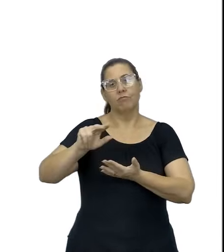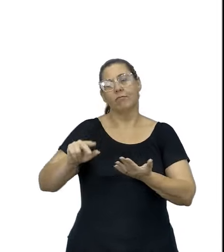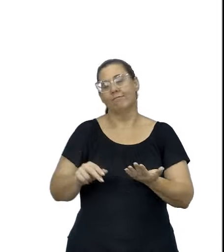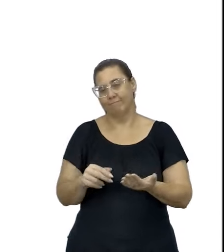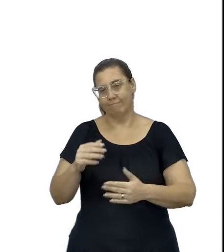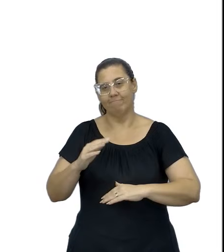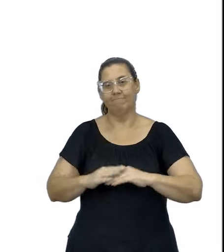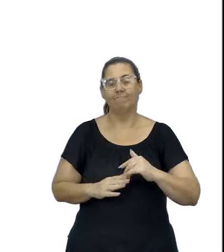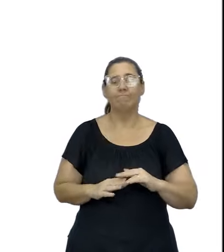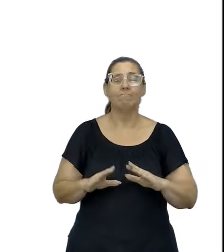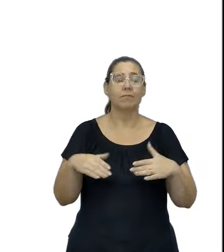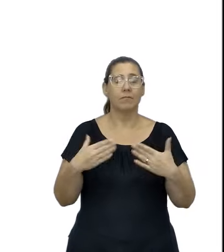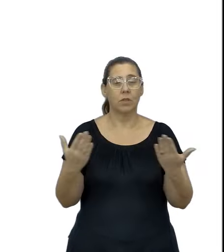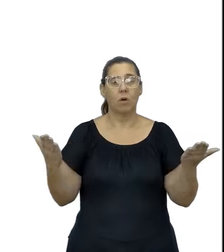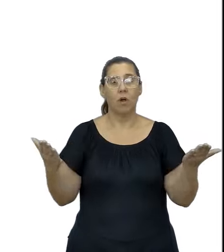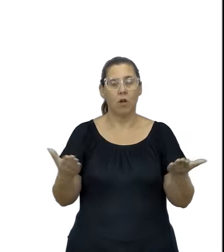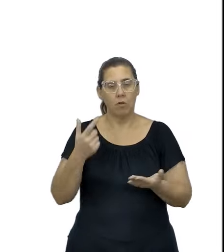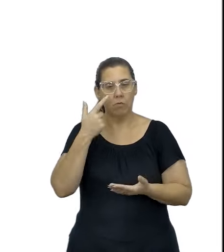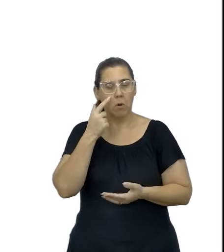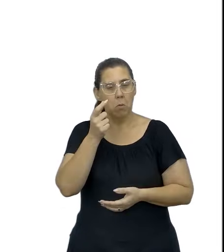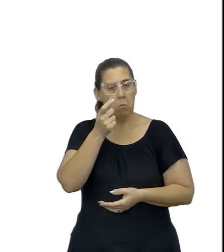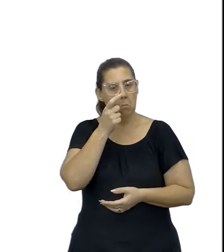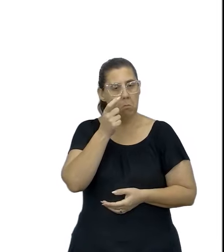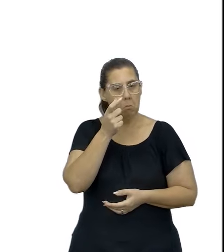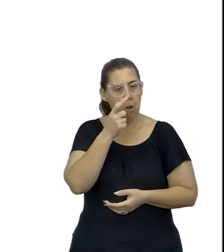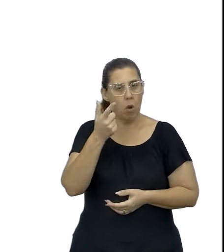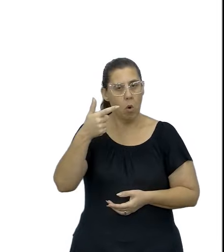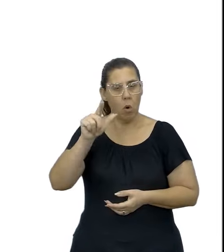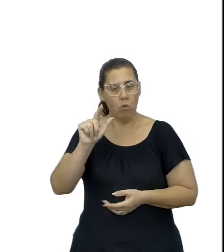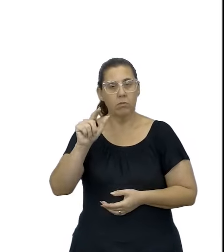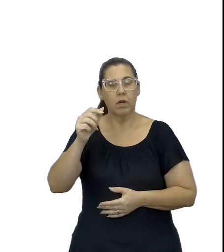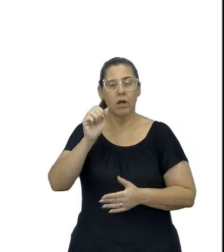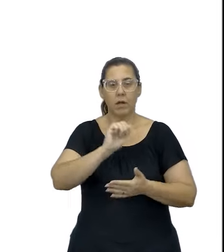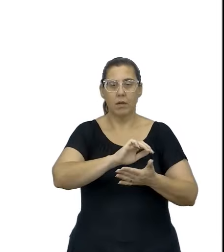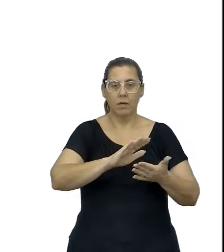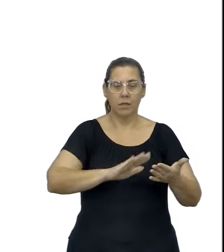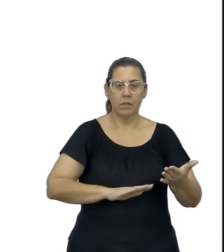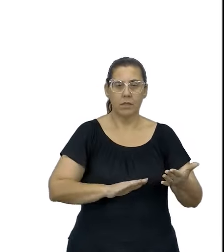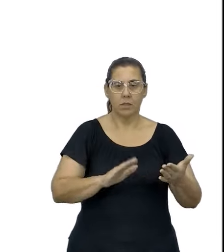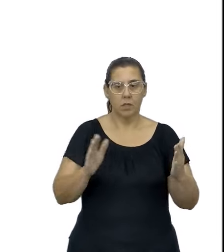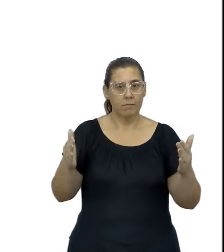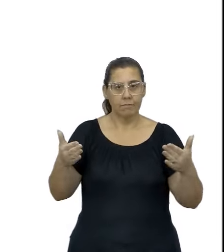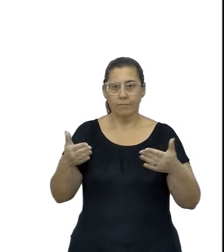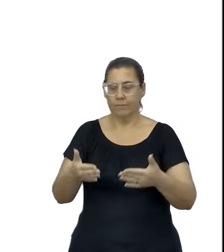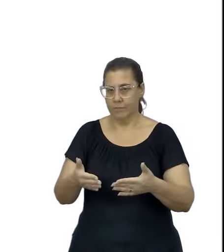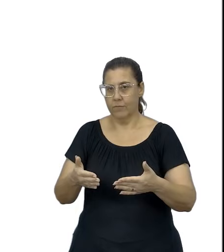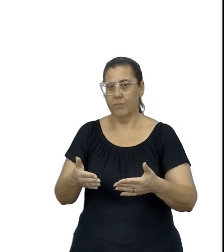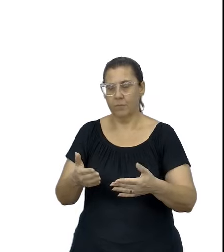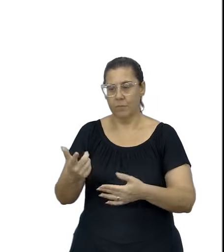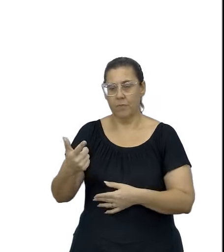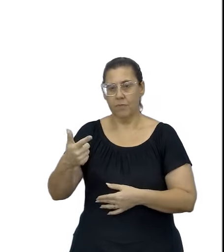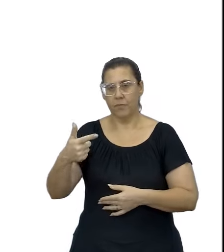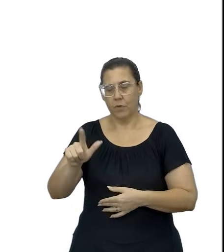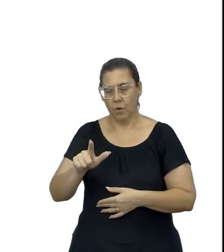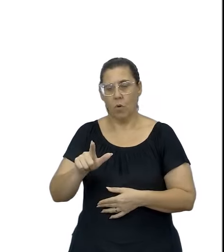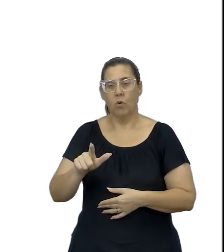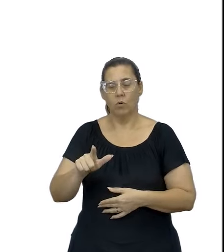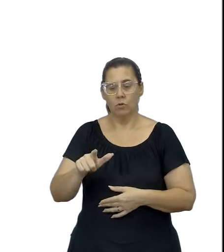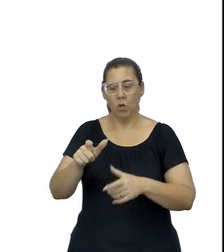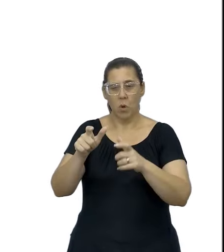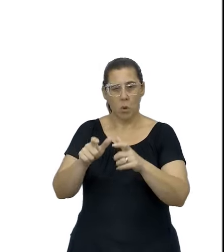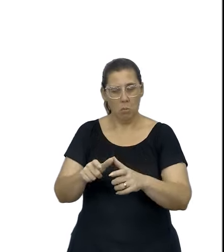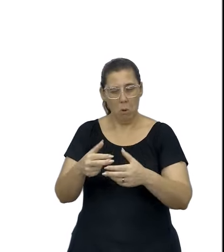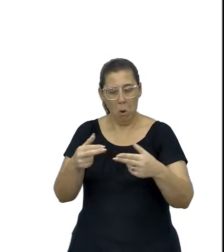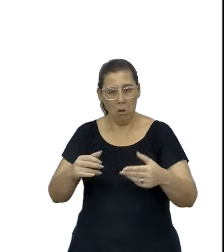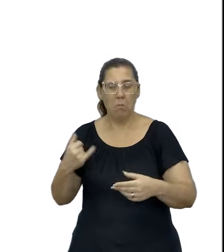habilidades. Então, a gente vai agora observar uma outra atividade e focalizar outro ponto